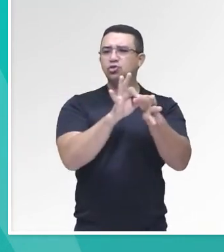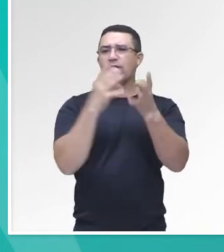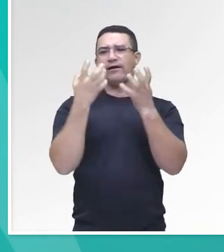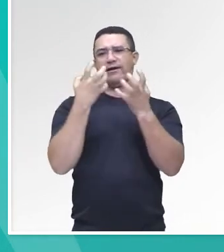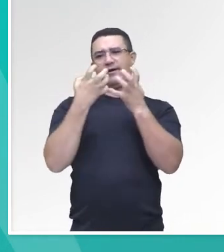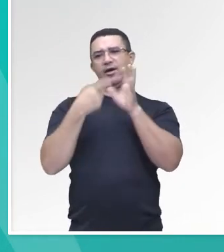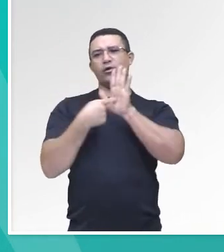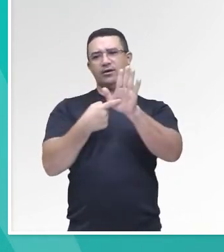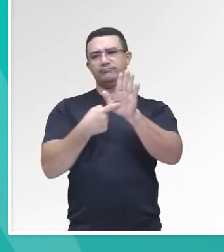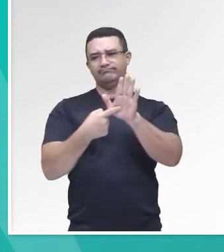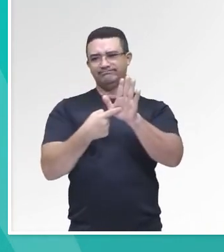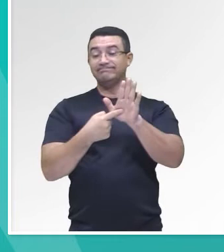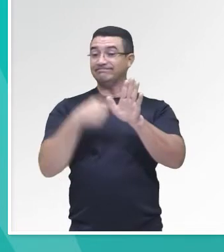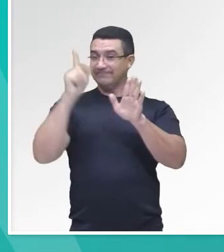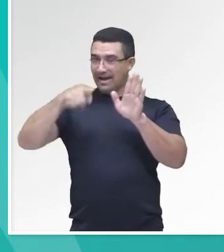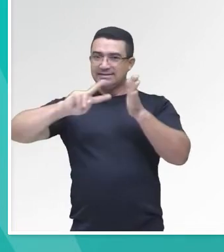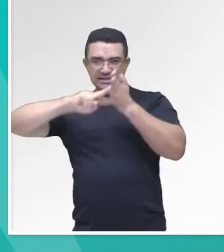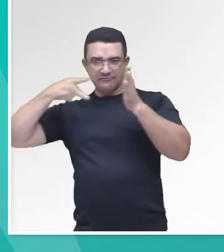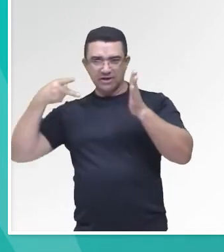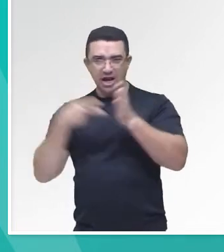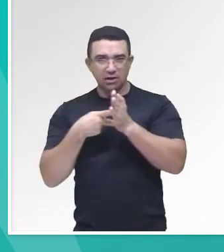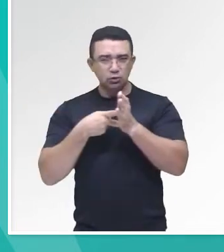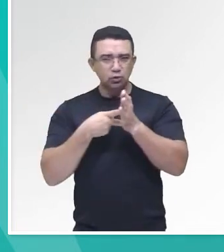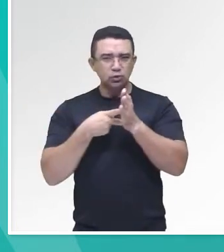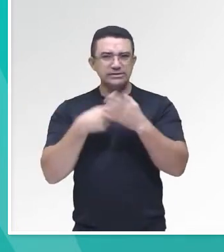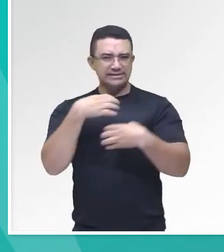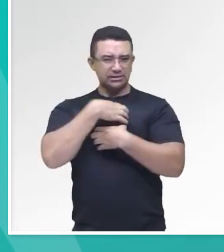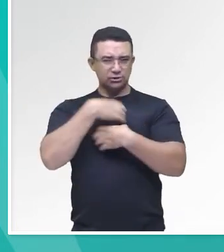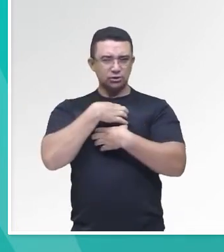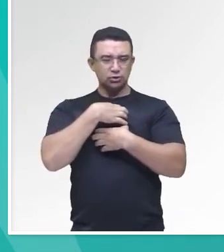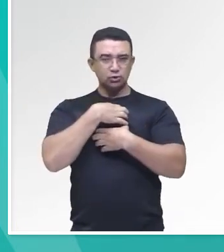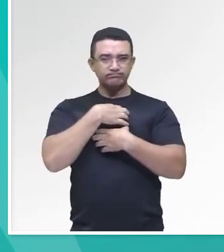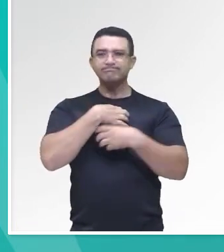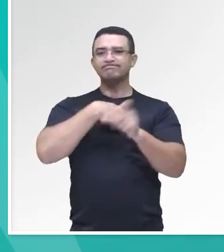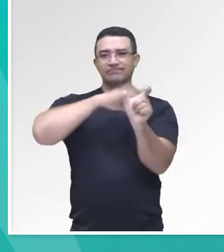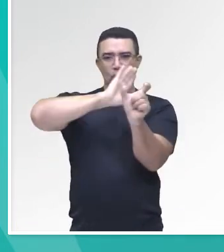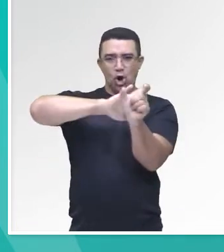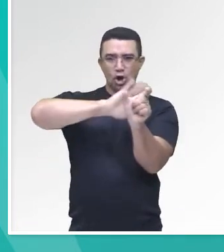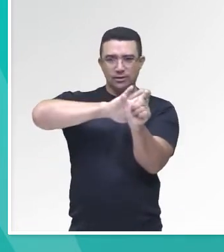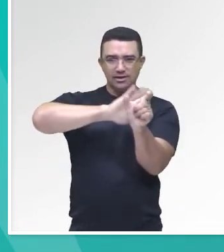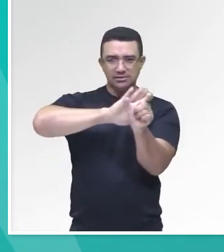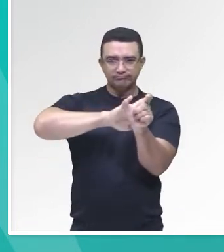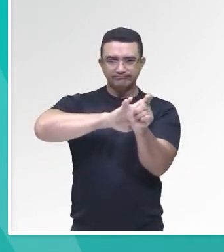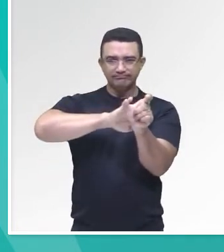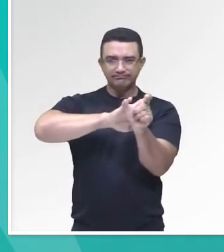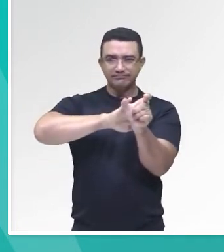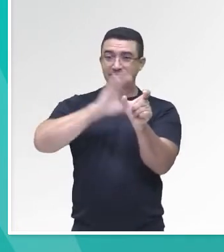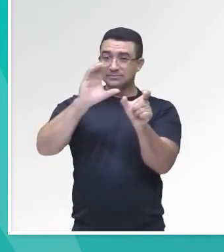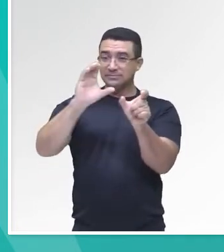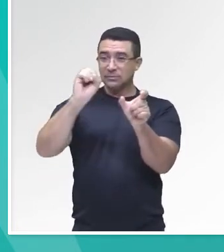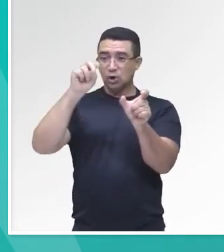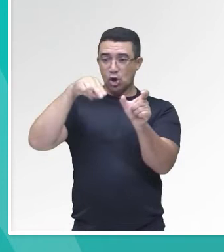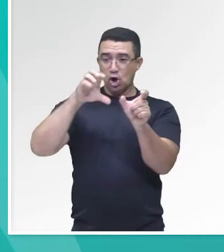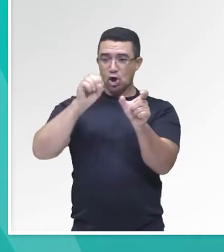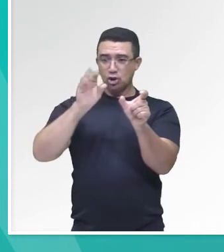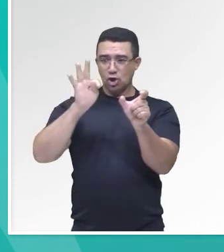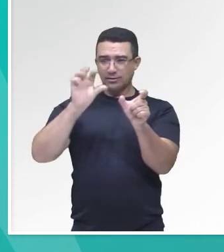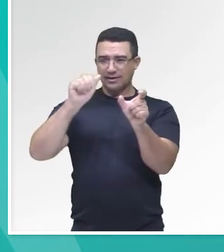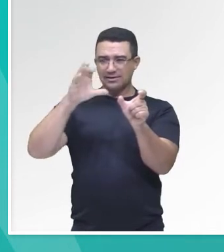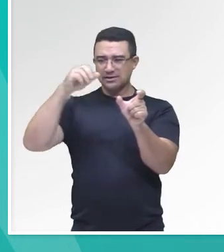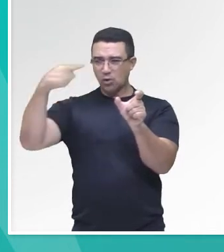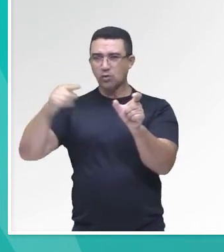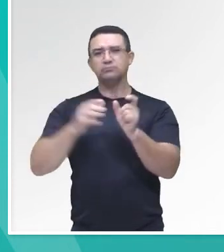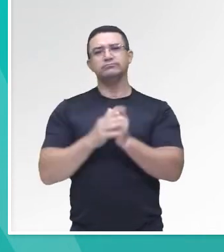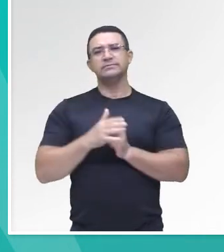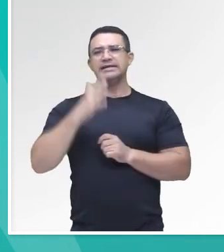sentido conotativo, né? Por quê? Porque pelo significado que tem a palavra estrela, por ela